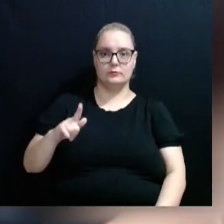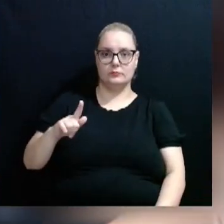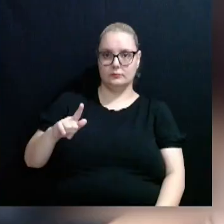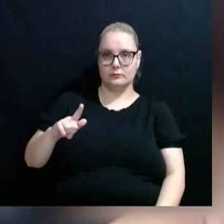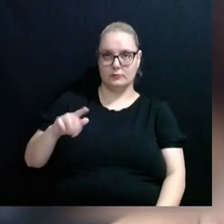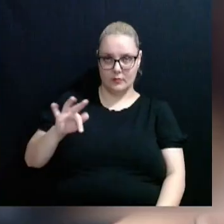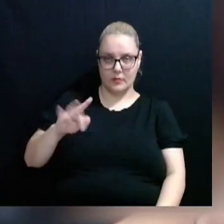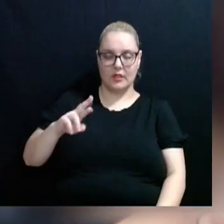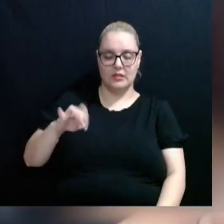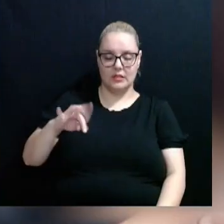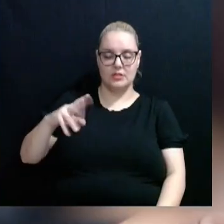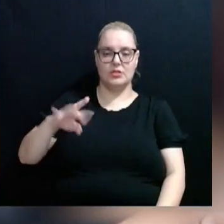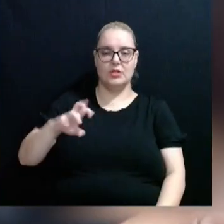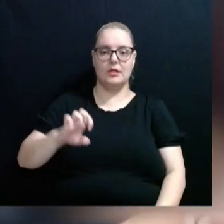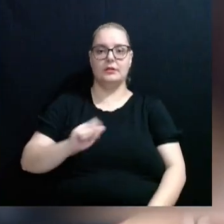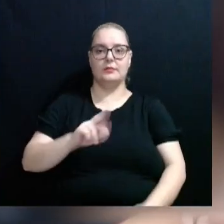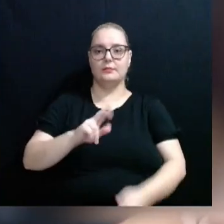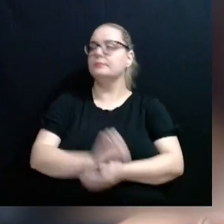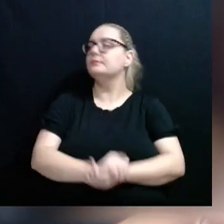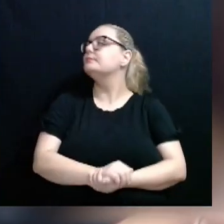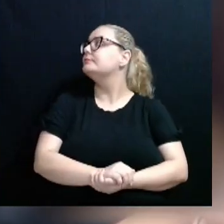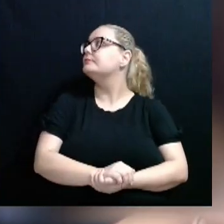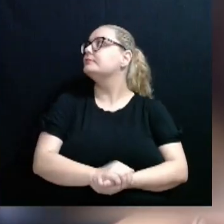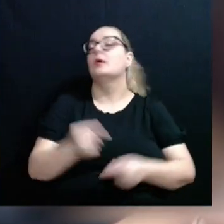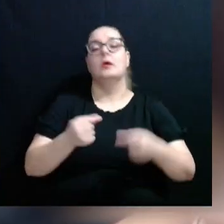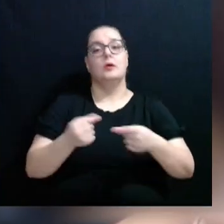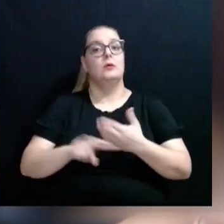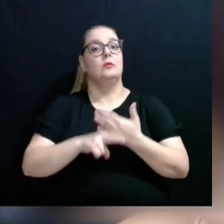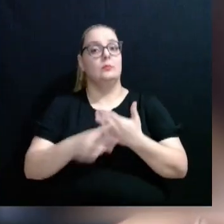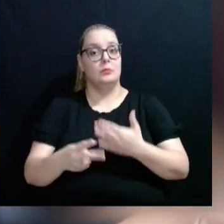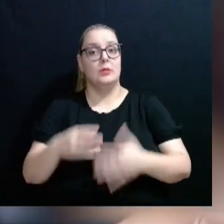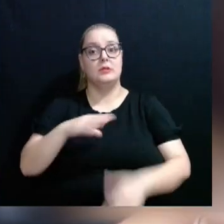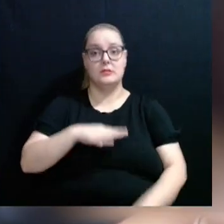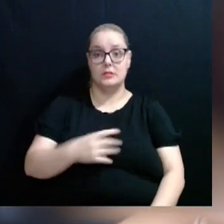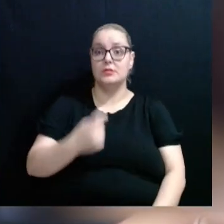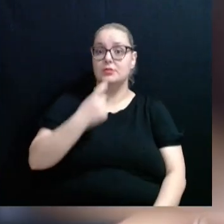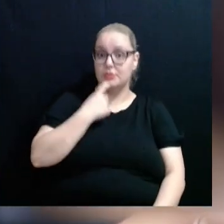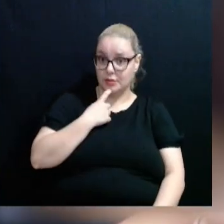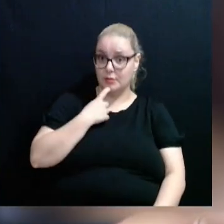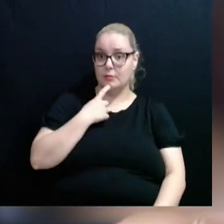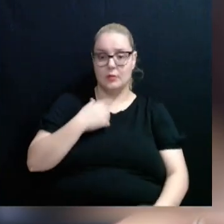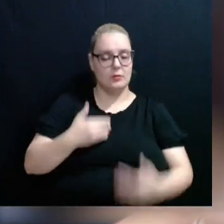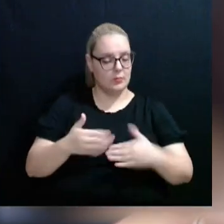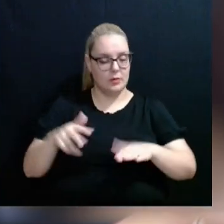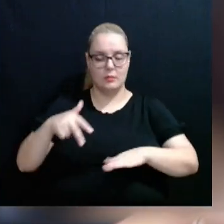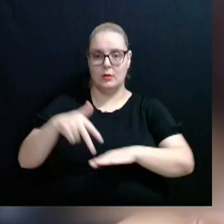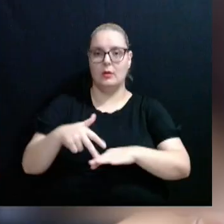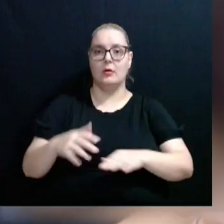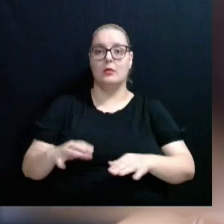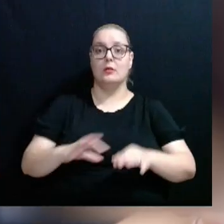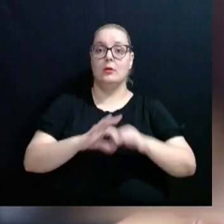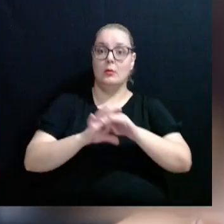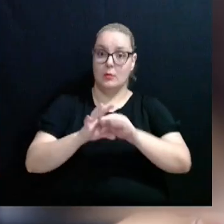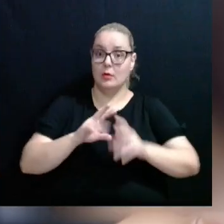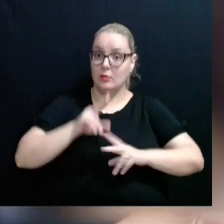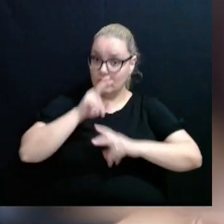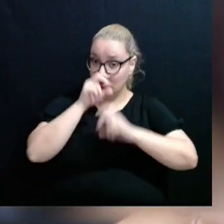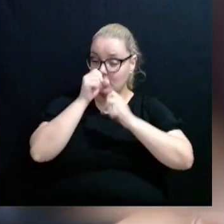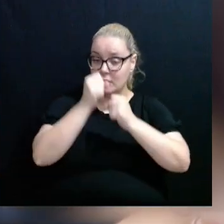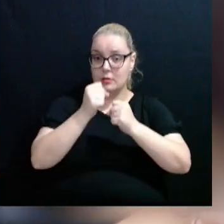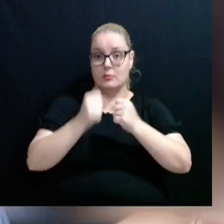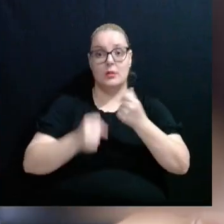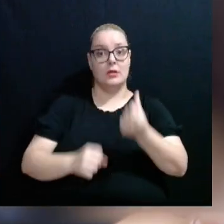importante e necessário também possa atingir a cidade de Campinas e me coloco à disposição para a gente unir forças para que a escala 6x1